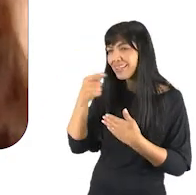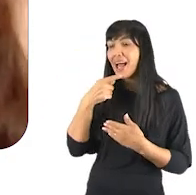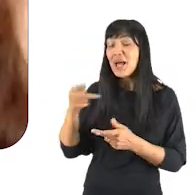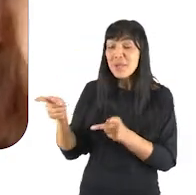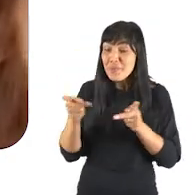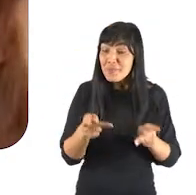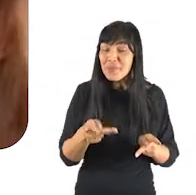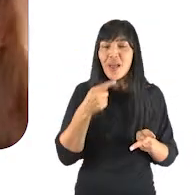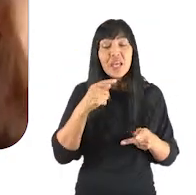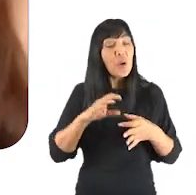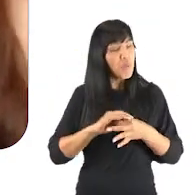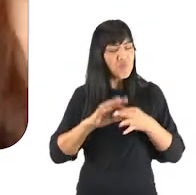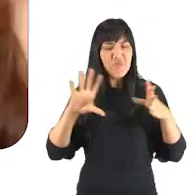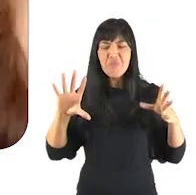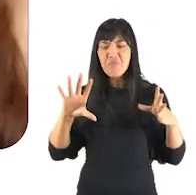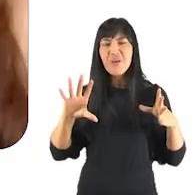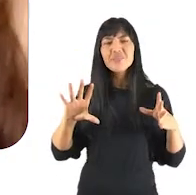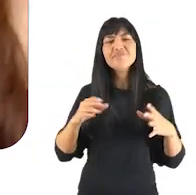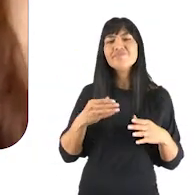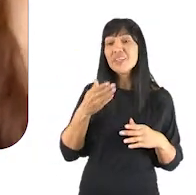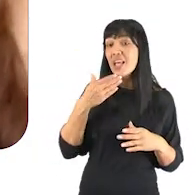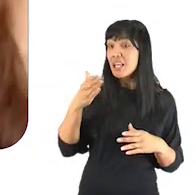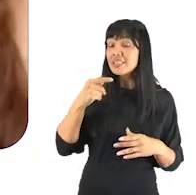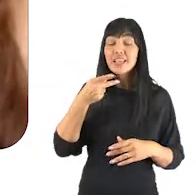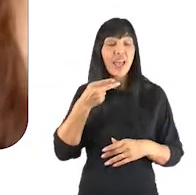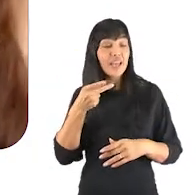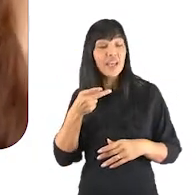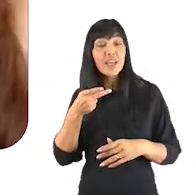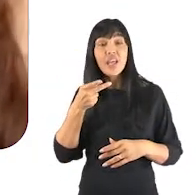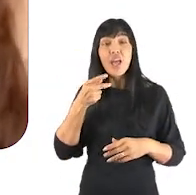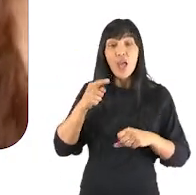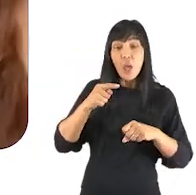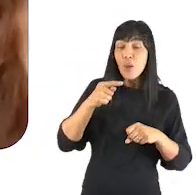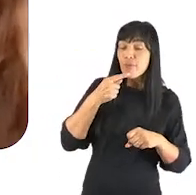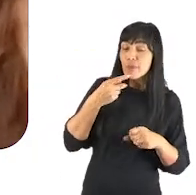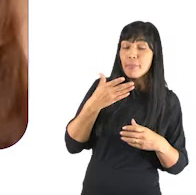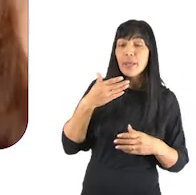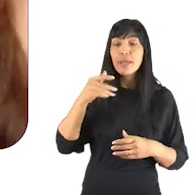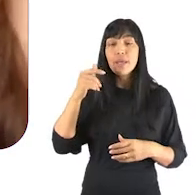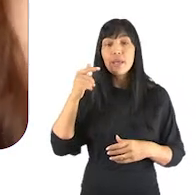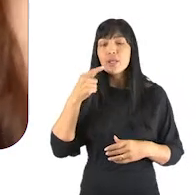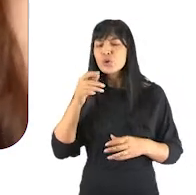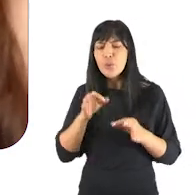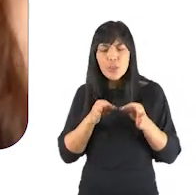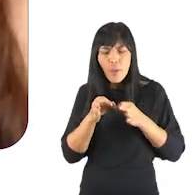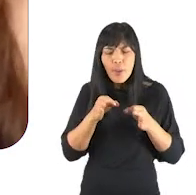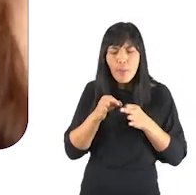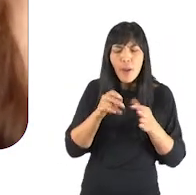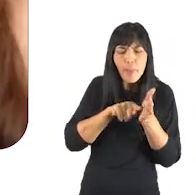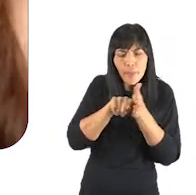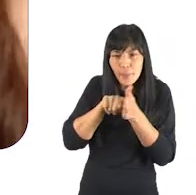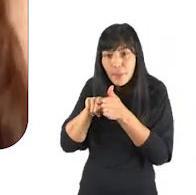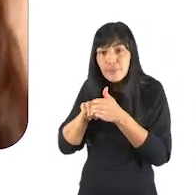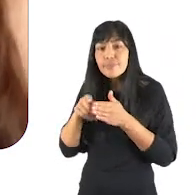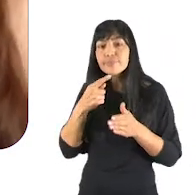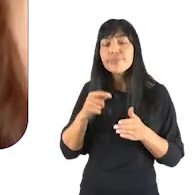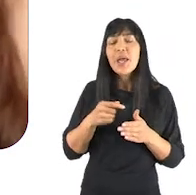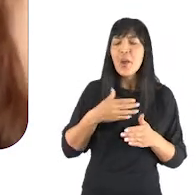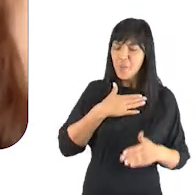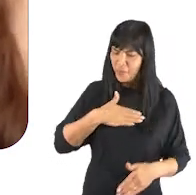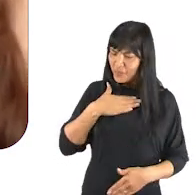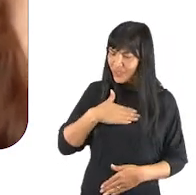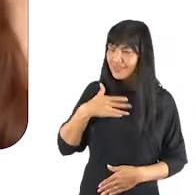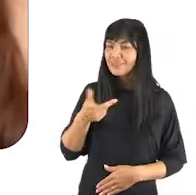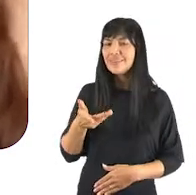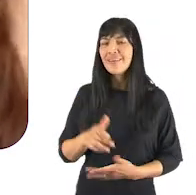Muito obrigada pelo convite, fico à disposição. Se as pessoas quiserem me contactar ou saber mais sobre os nossos projetos de pesquisa, vai ser